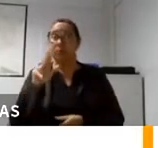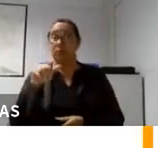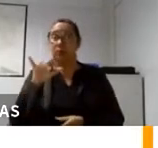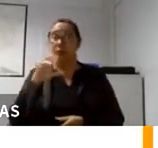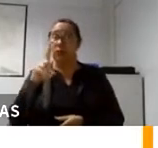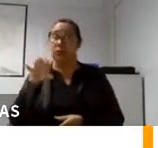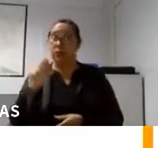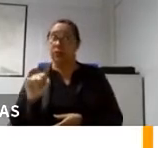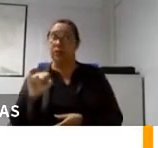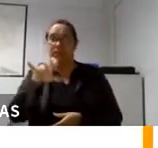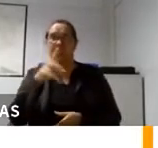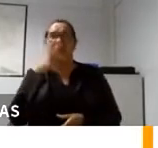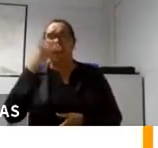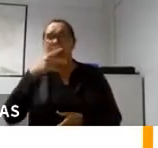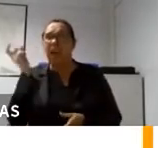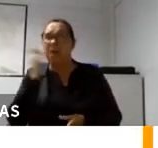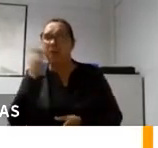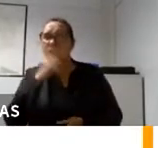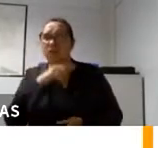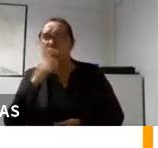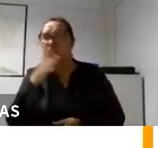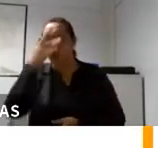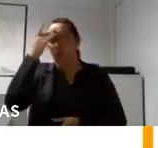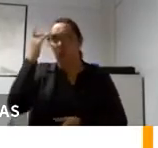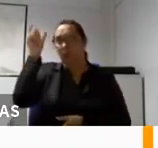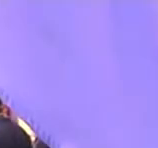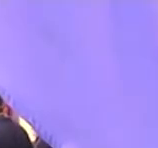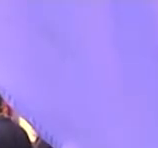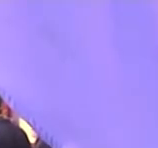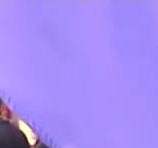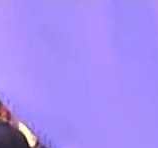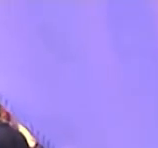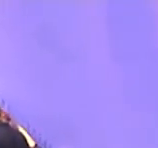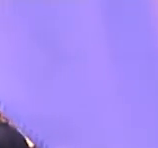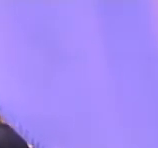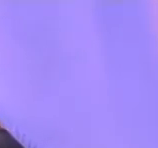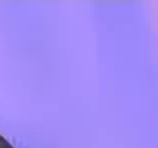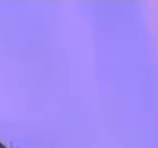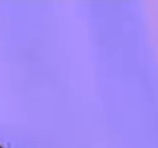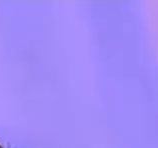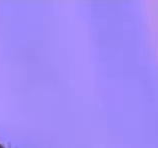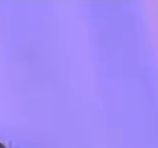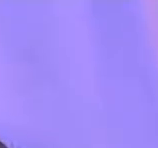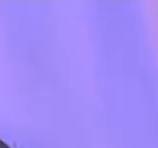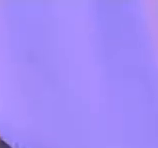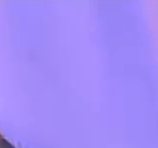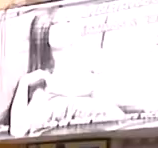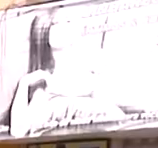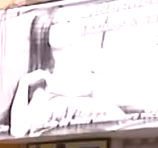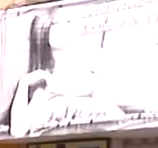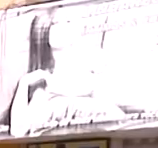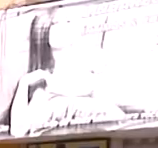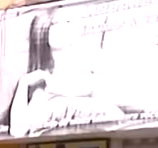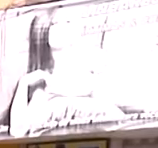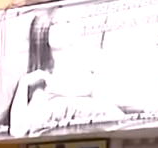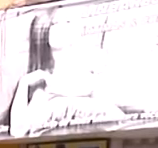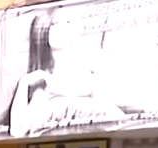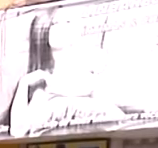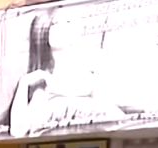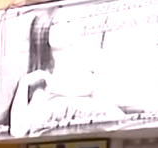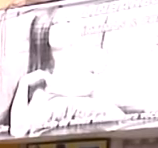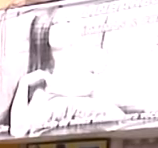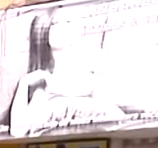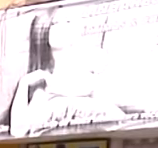inverdades sobre os candidatos ou ofendê-los. Templos religiosos estão proibidos de realizar propaganda